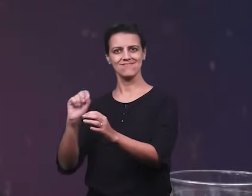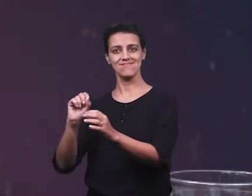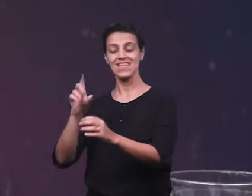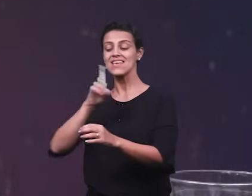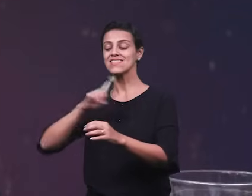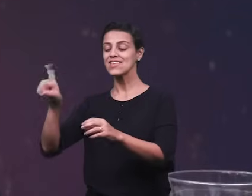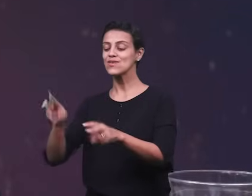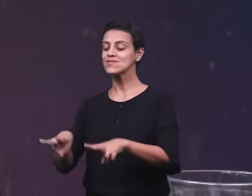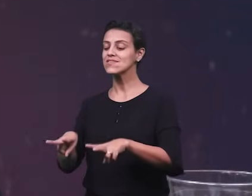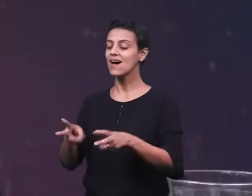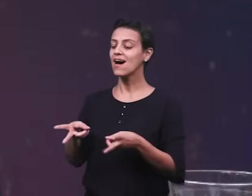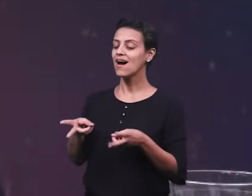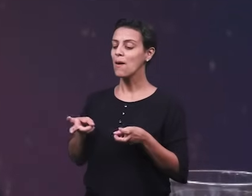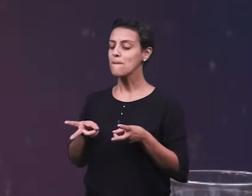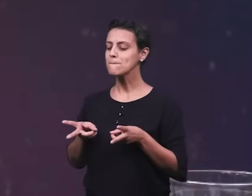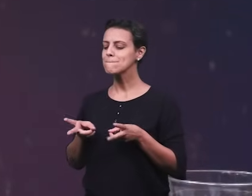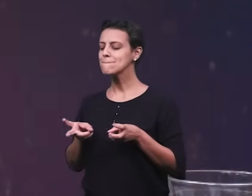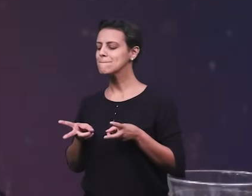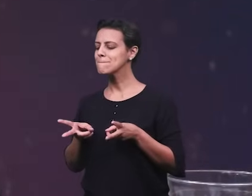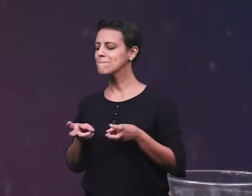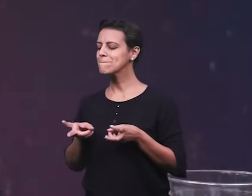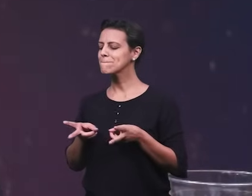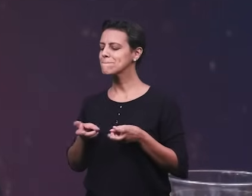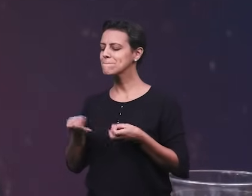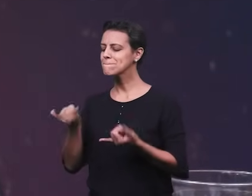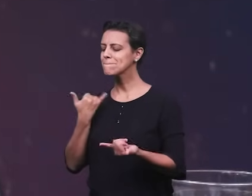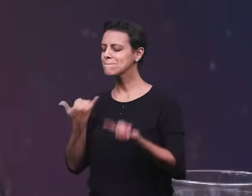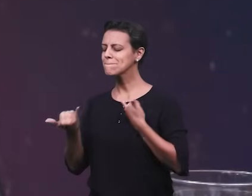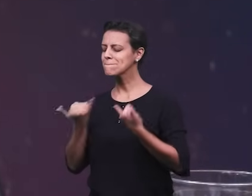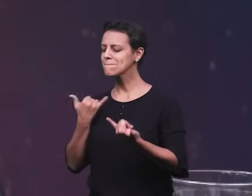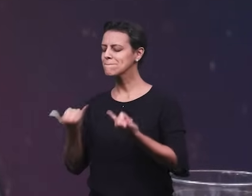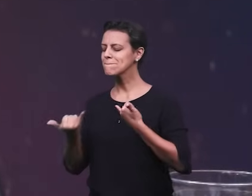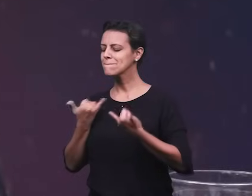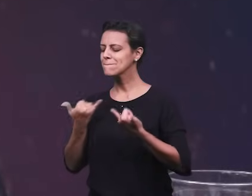os servos têm, que estão vendo as coisas espirituais,